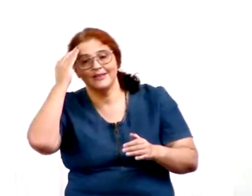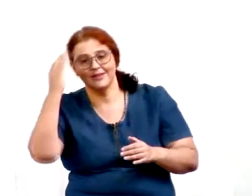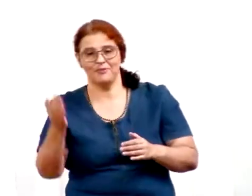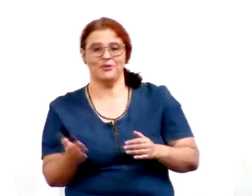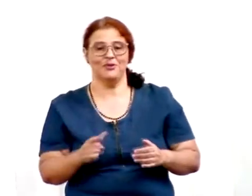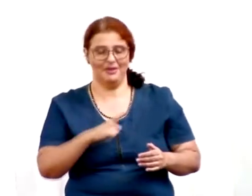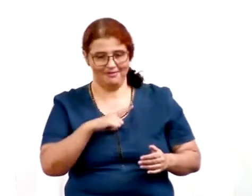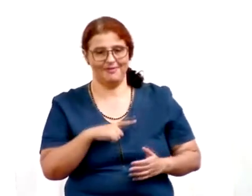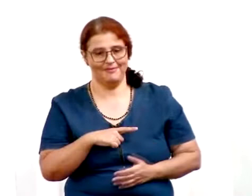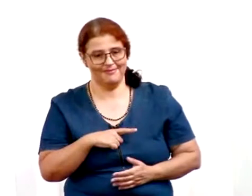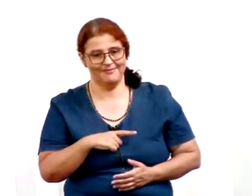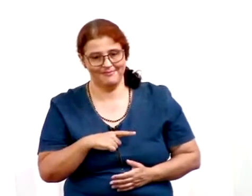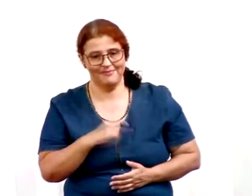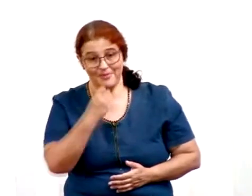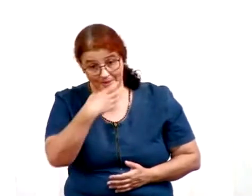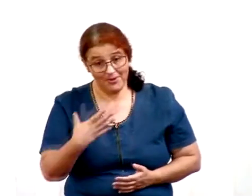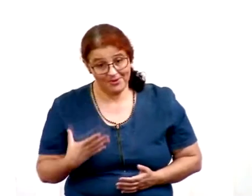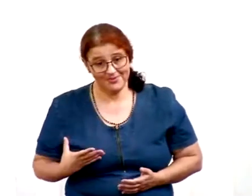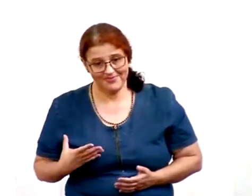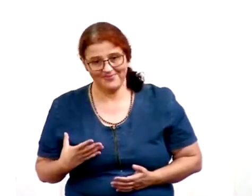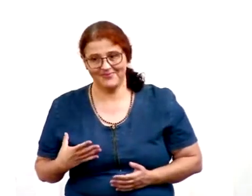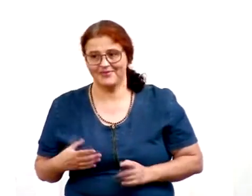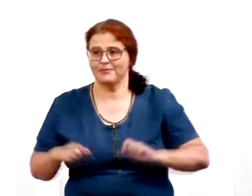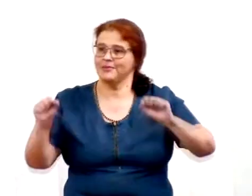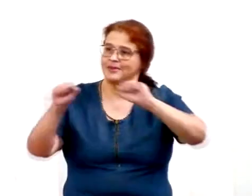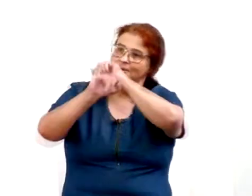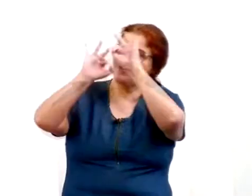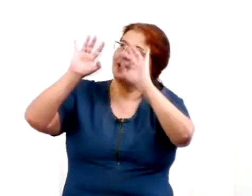boa, para a glória de